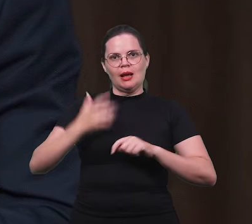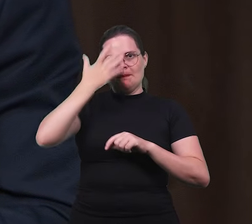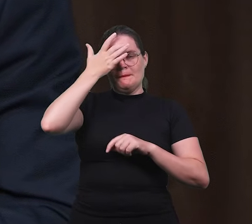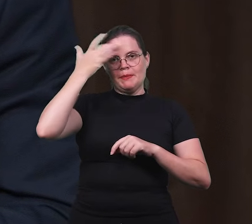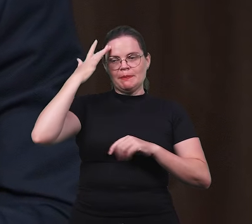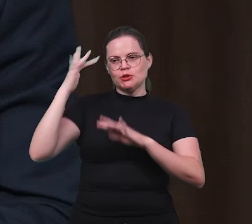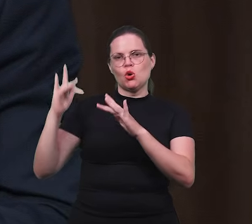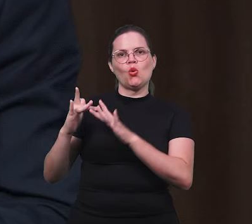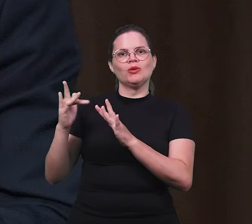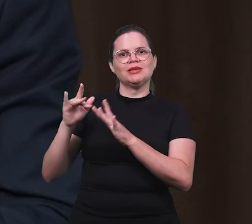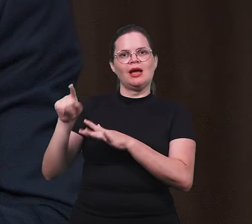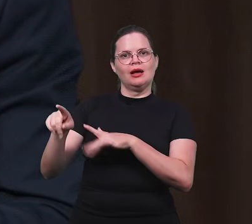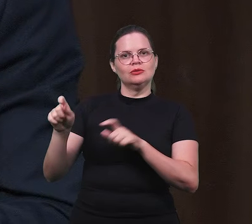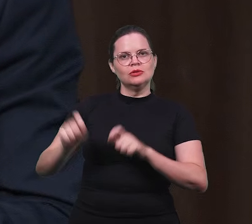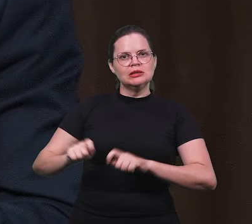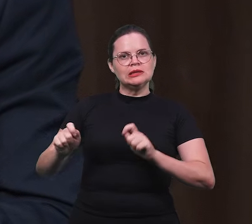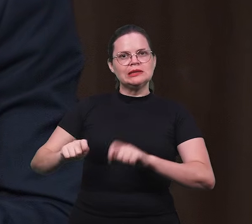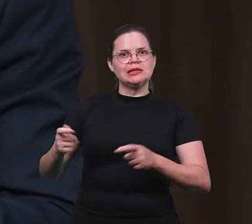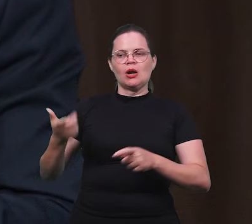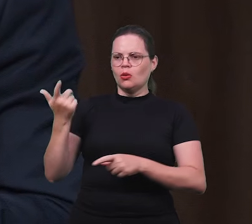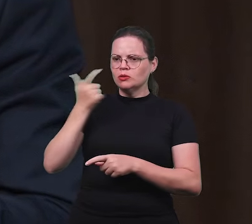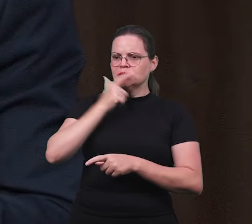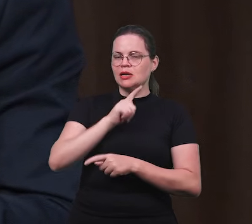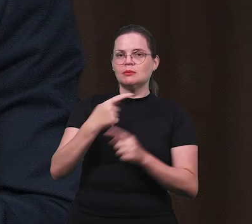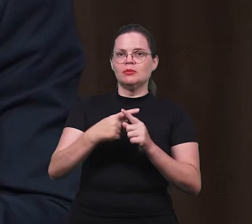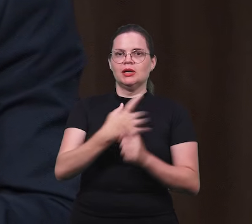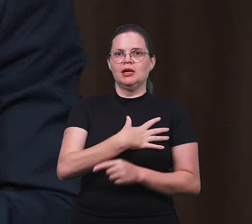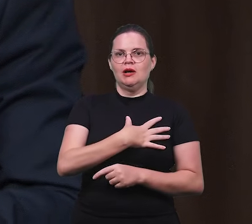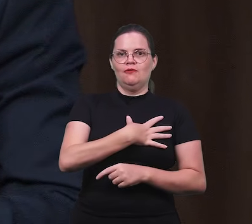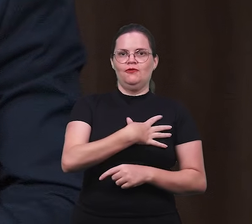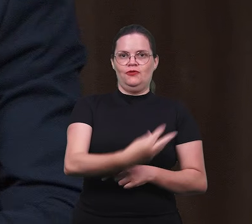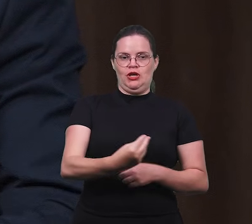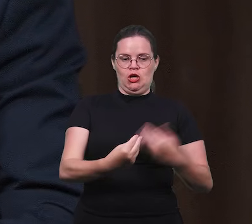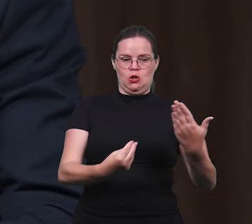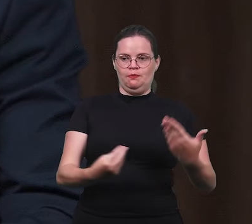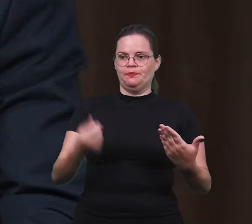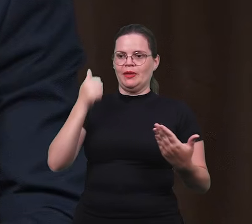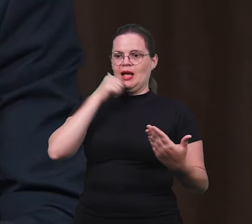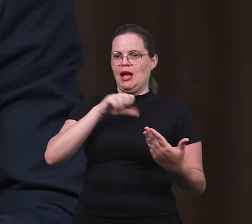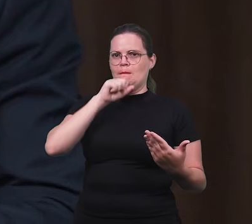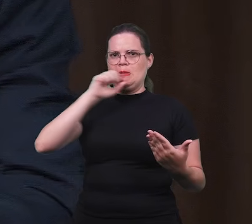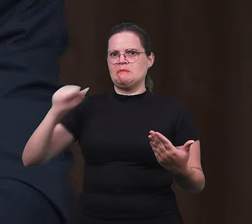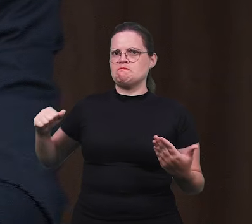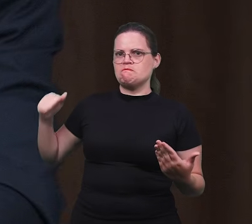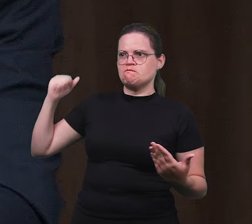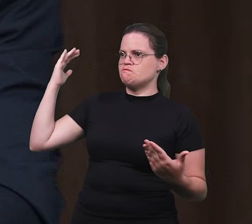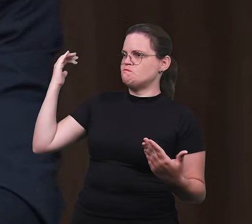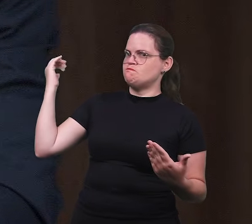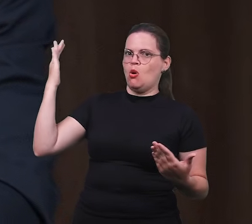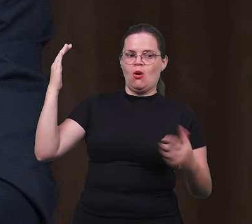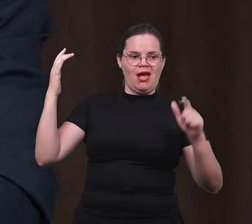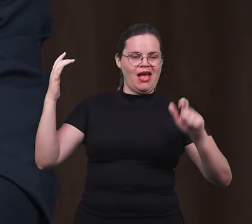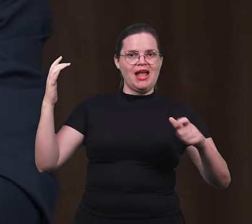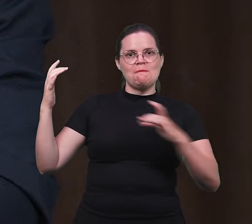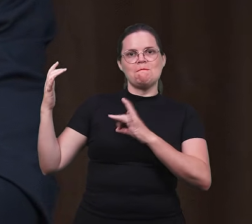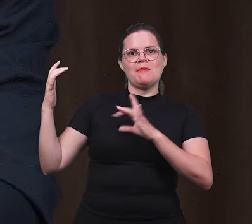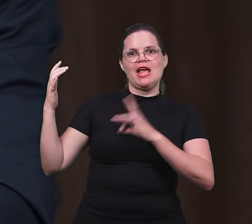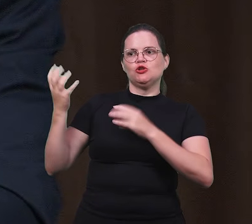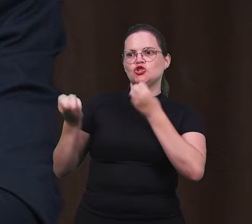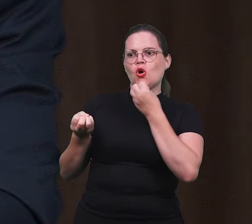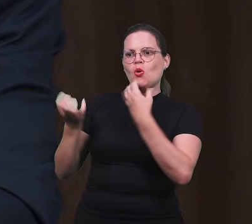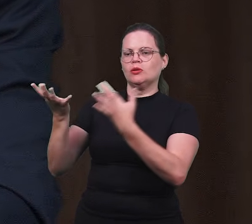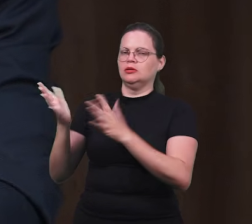acessível. Ela não pode, para os filhos, se colocar num padrão tão alto. Os filhos têm medo de falar as coisas, os